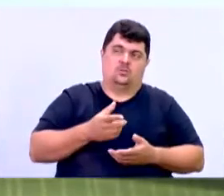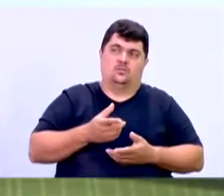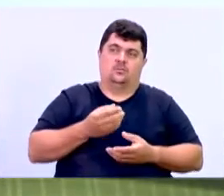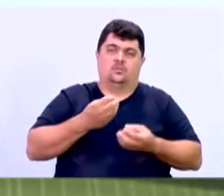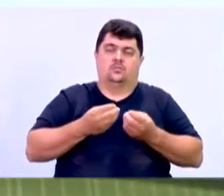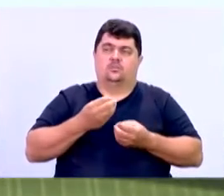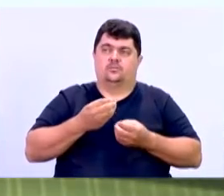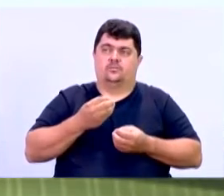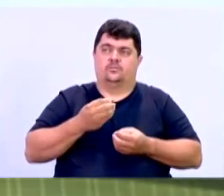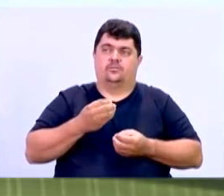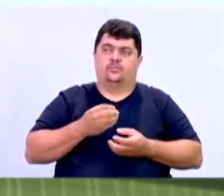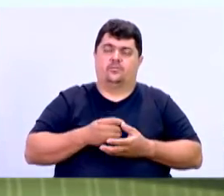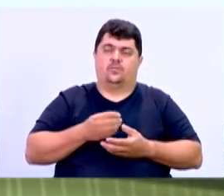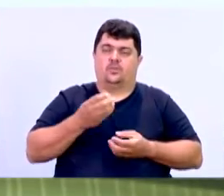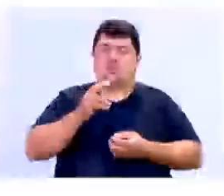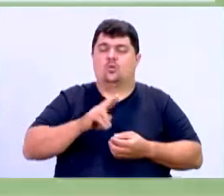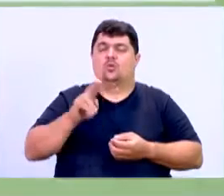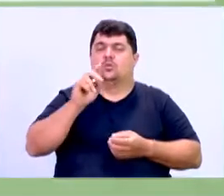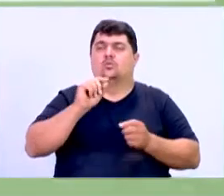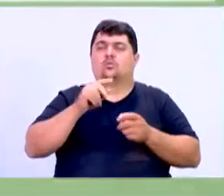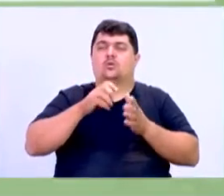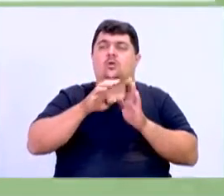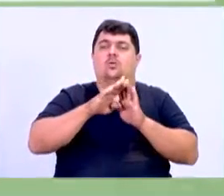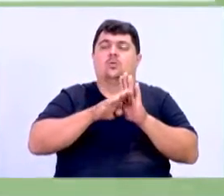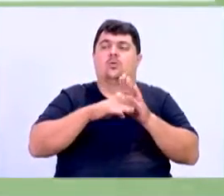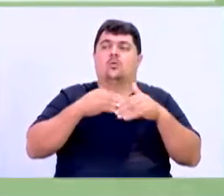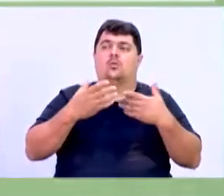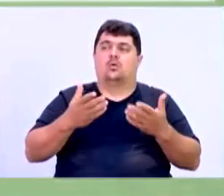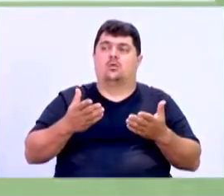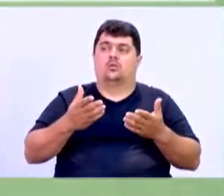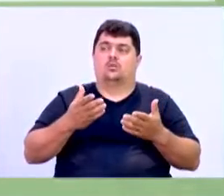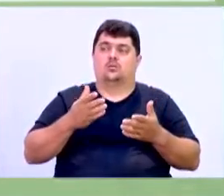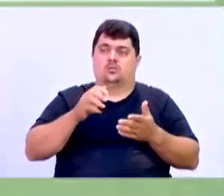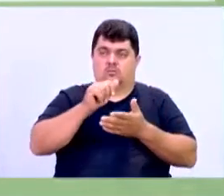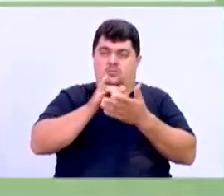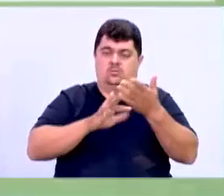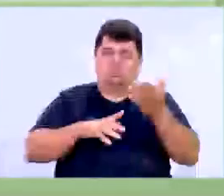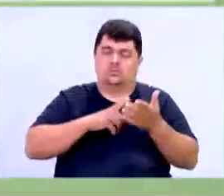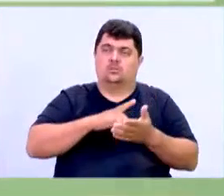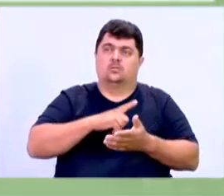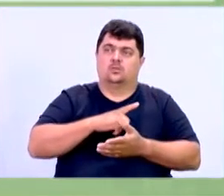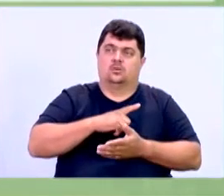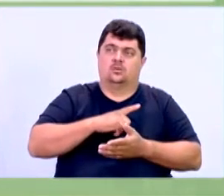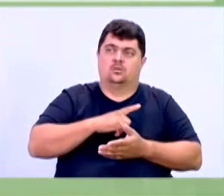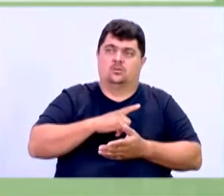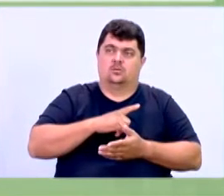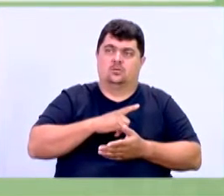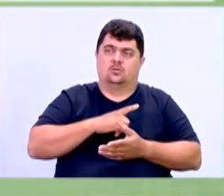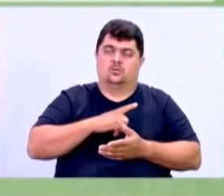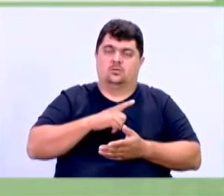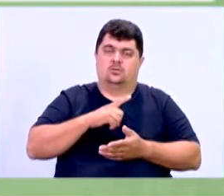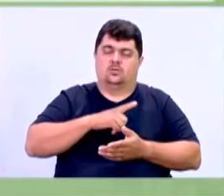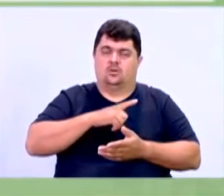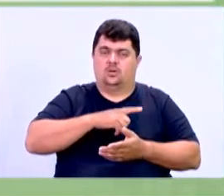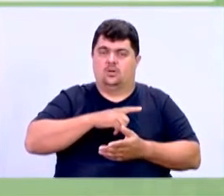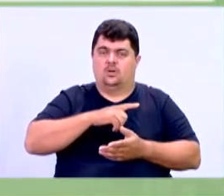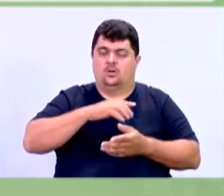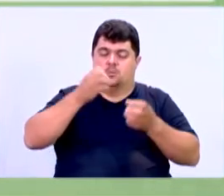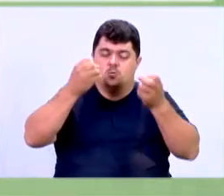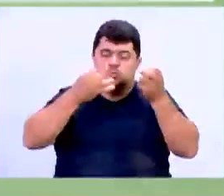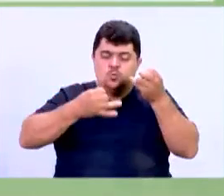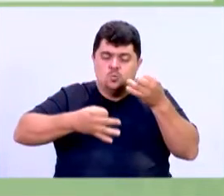é que se faz isso? Qual é a ferramenta que iremos utilizar? Bom, na apostila você vai encontrar nas primeiras páginas vários